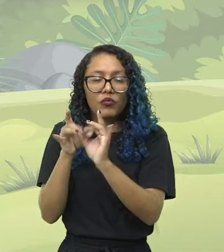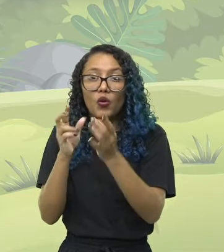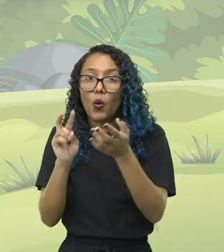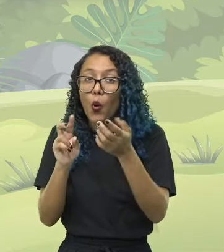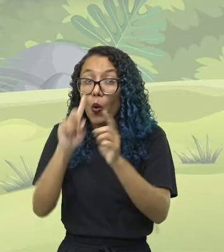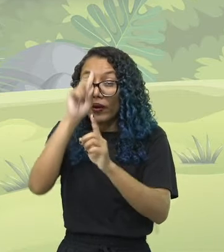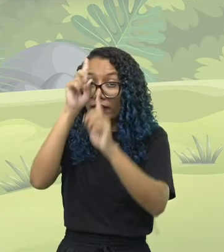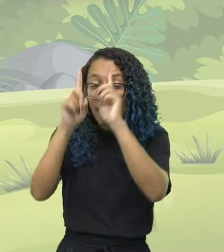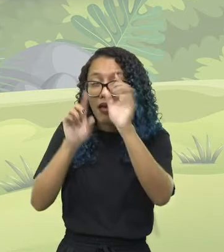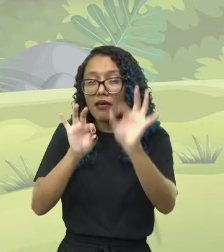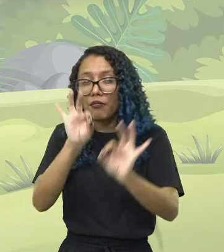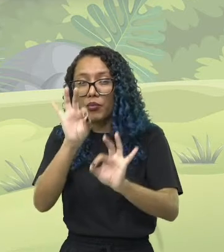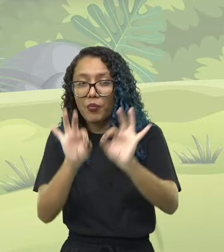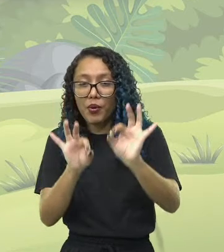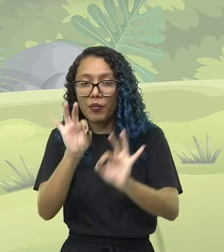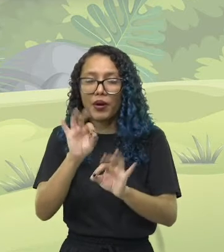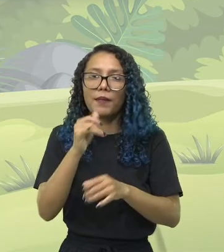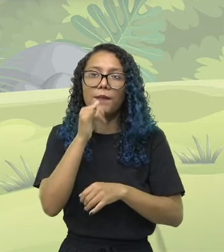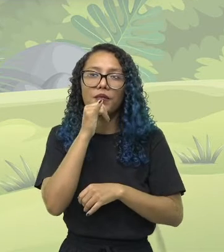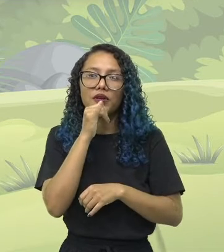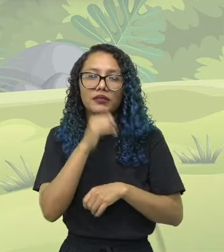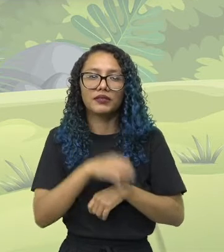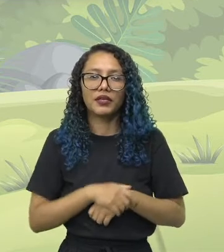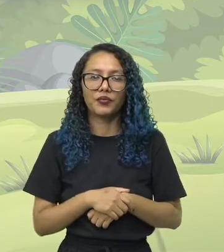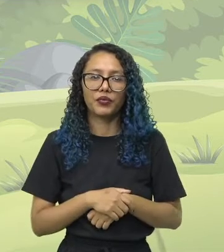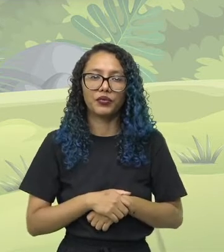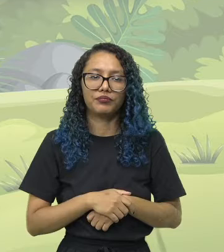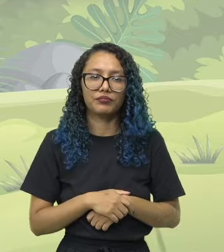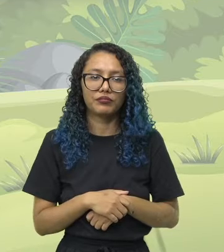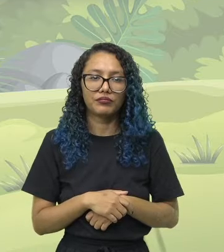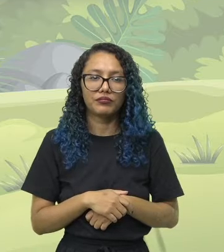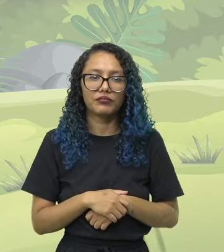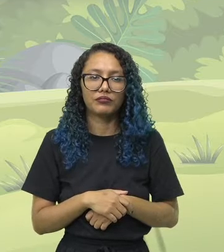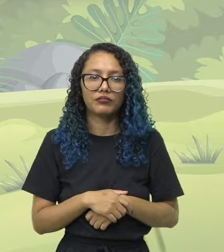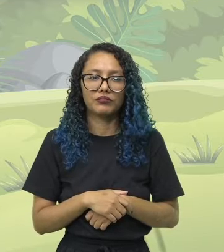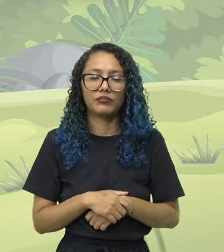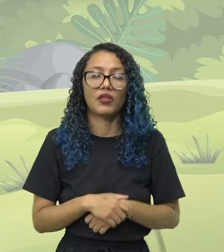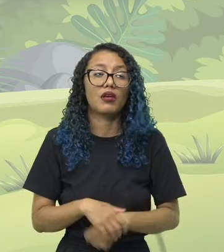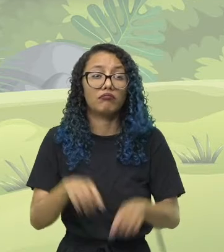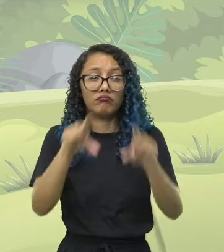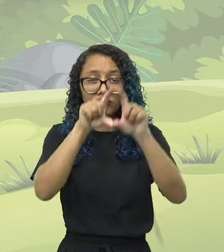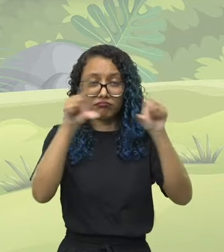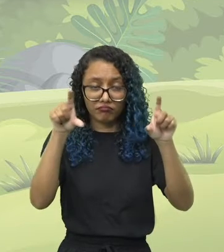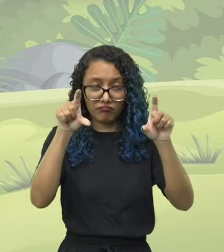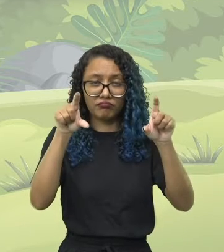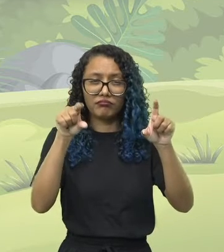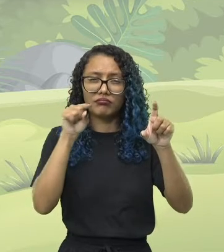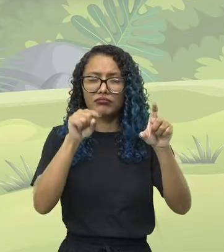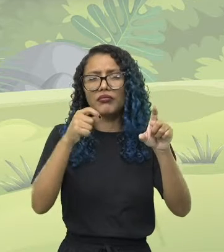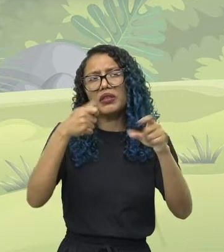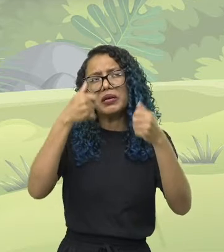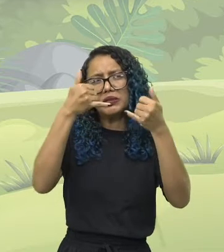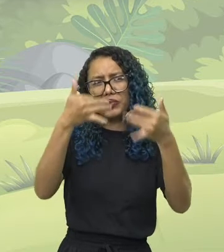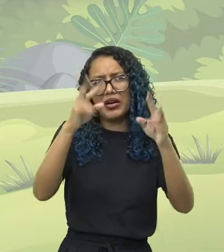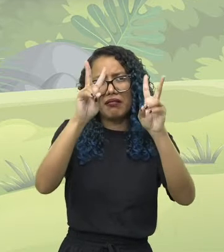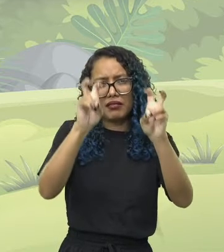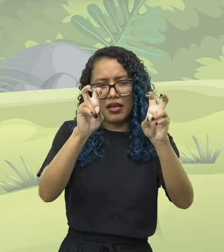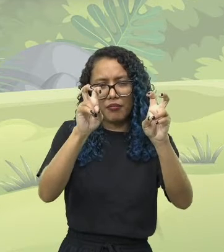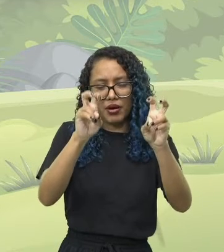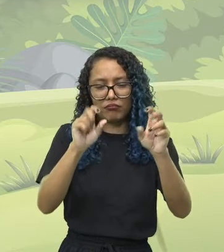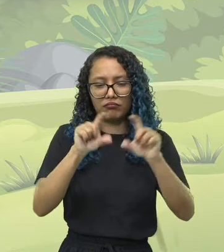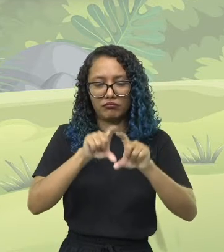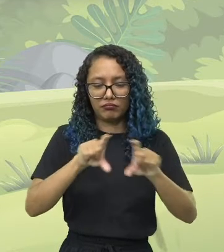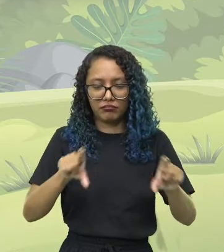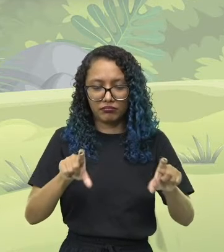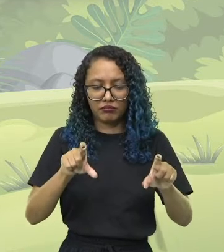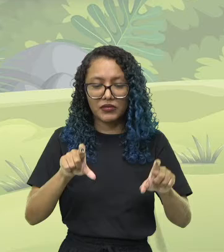texto. Eu não posso começar o texto com um parágrafo falando de uma coisa e no parágrafo seguinte eu falo de outra coisa